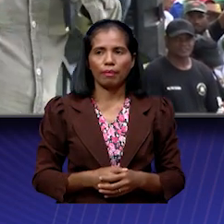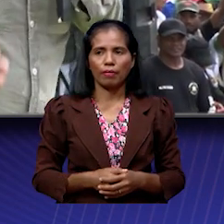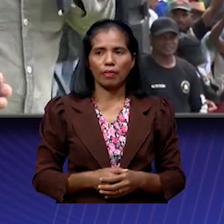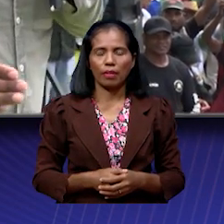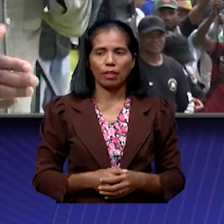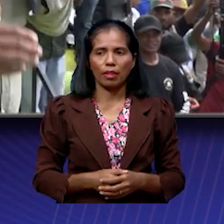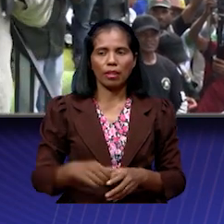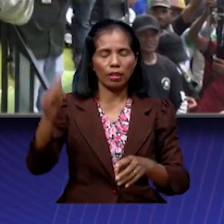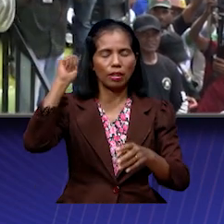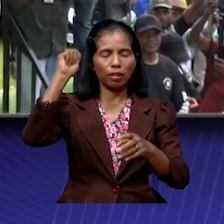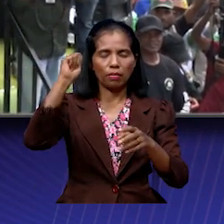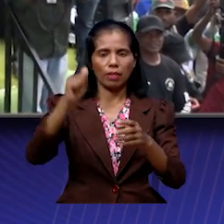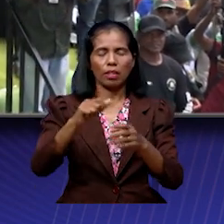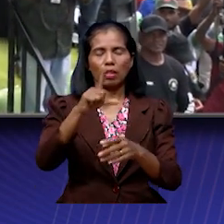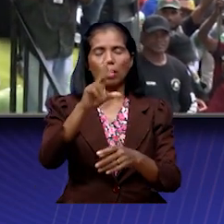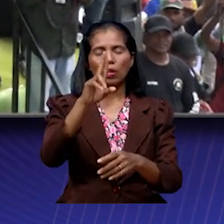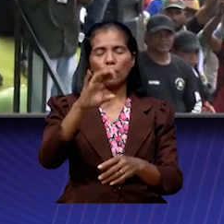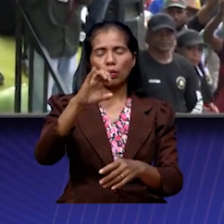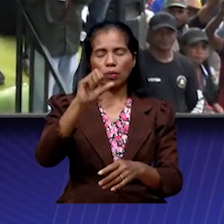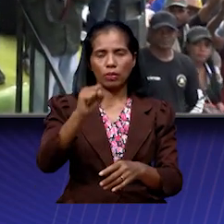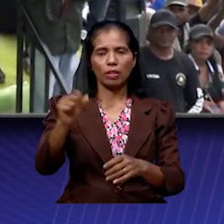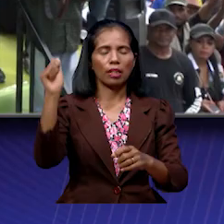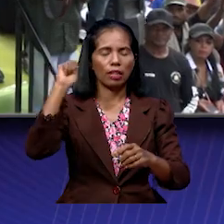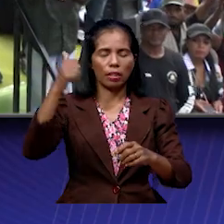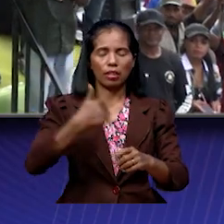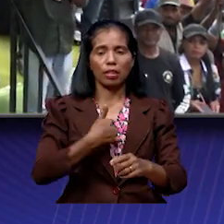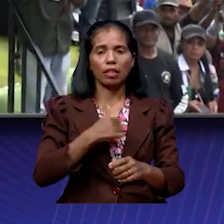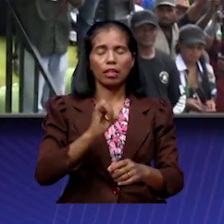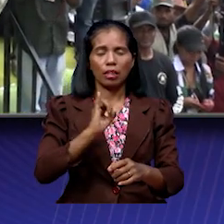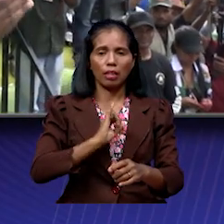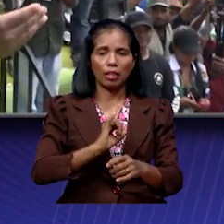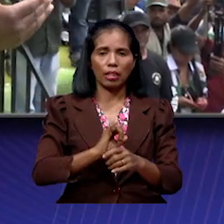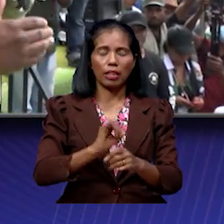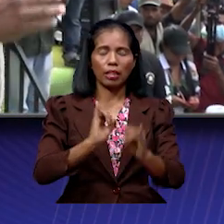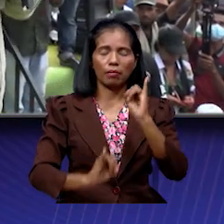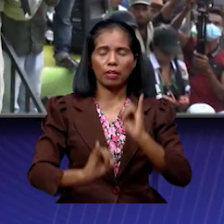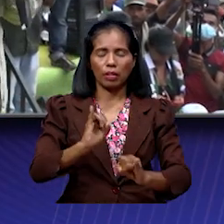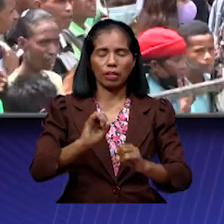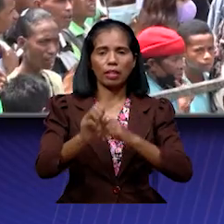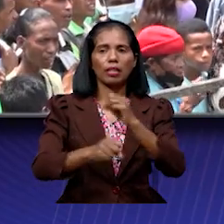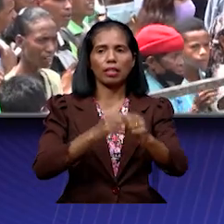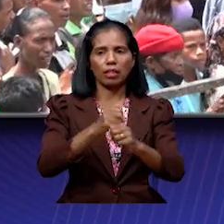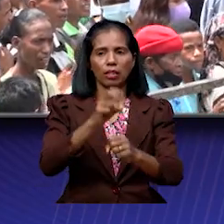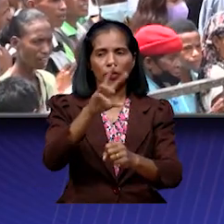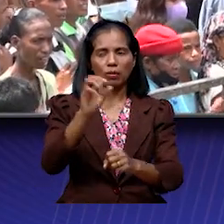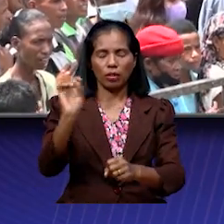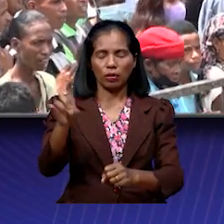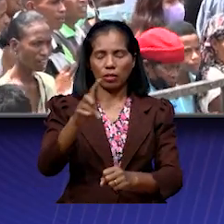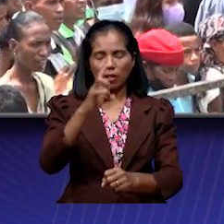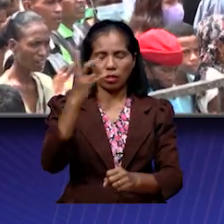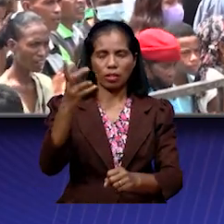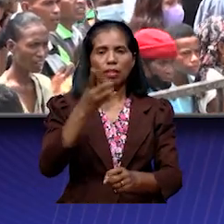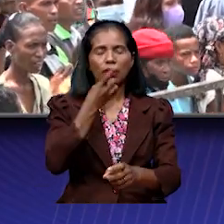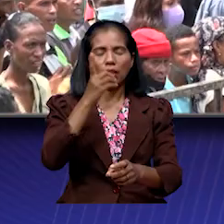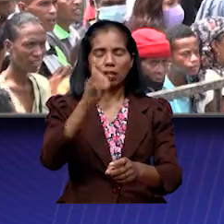E a campanha refere, Luiz Tillmann, candidato independente, presidente da República e atina em Rio Rua Sanulo Recentito, declara